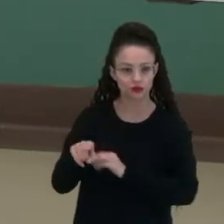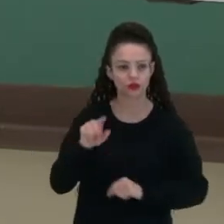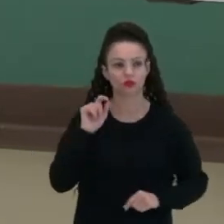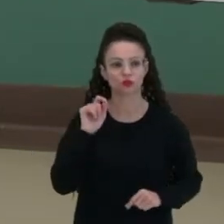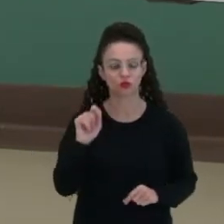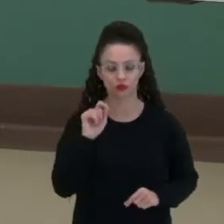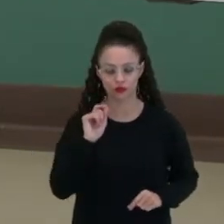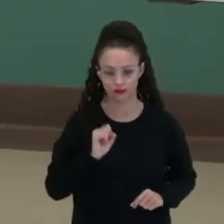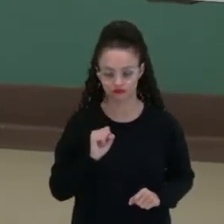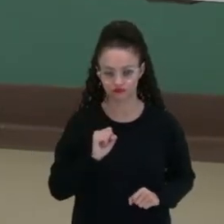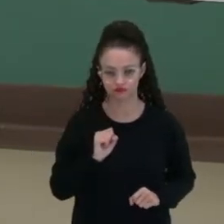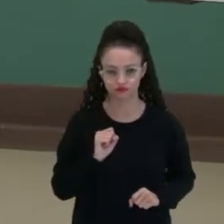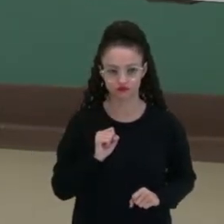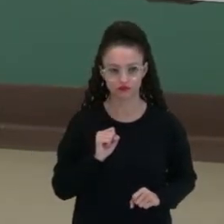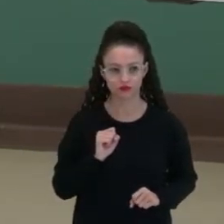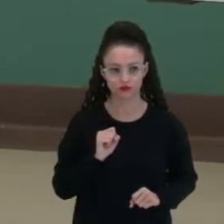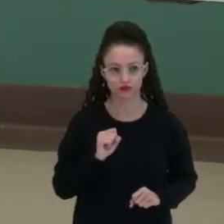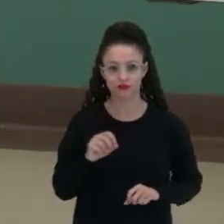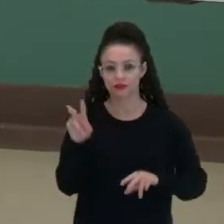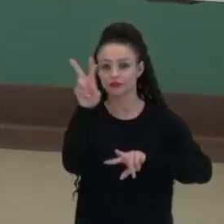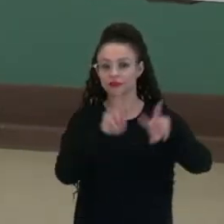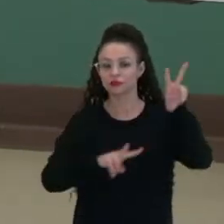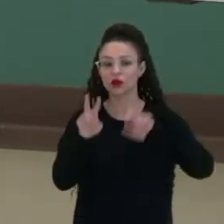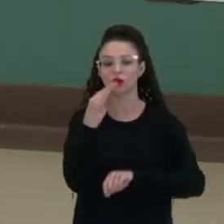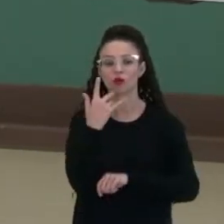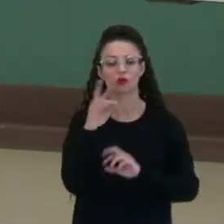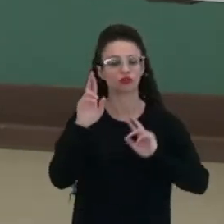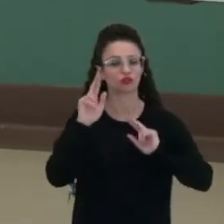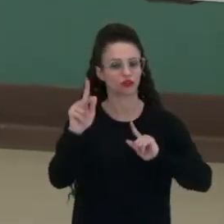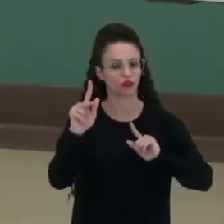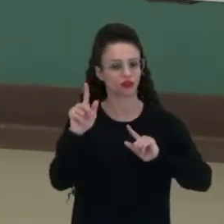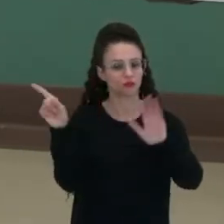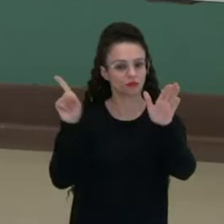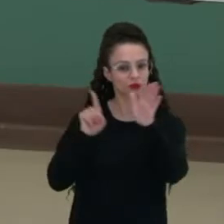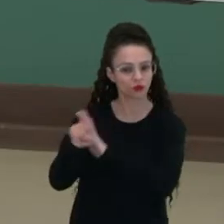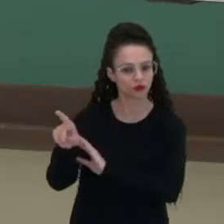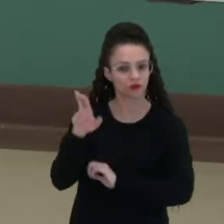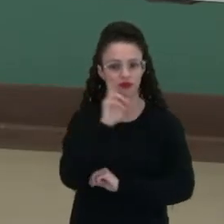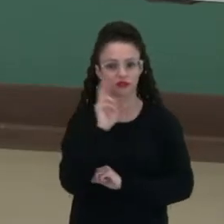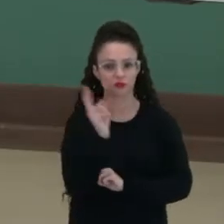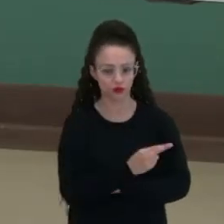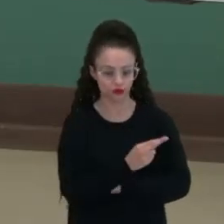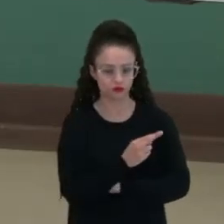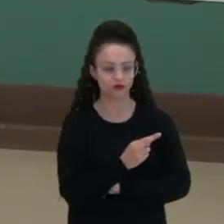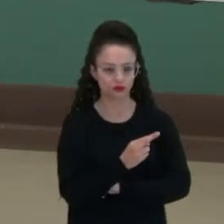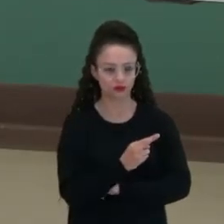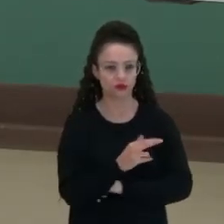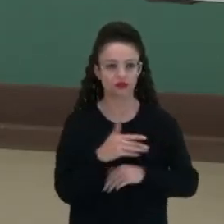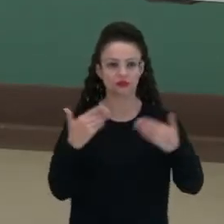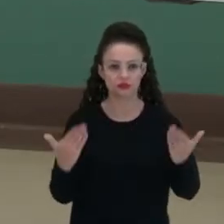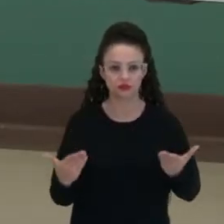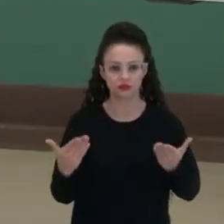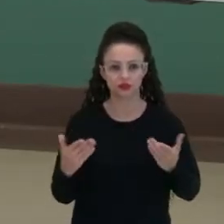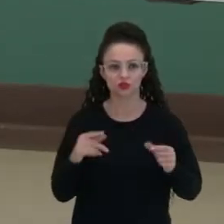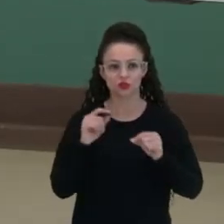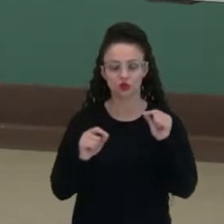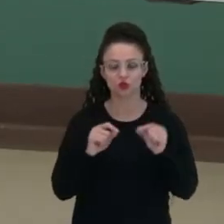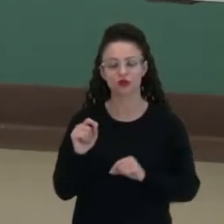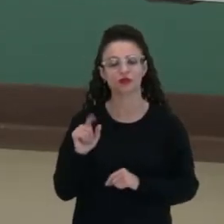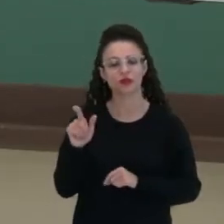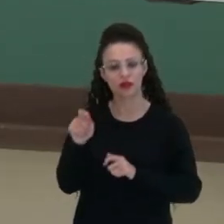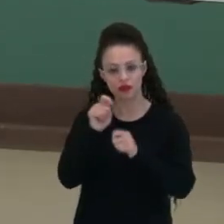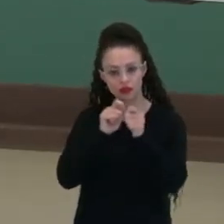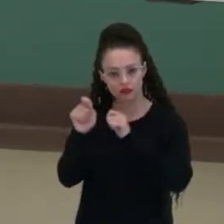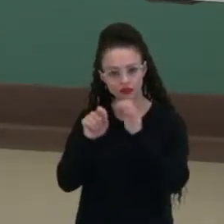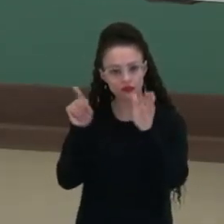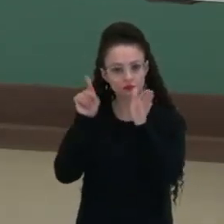Através do visual, eu já percebo qual é a pergunta e qual é a resposta. Então, a parte da folha, você